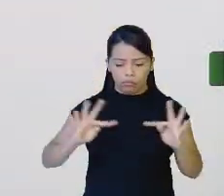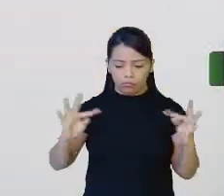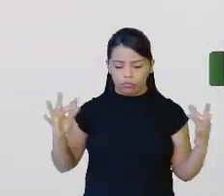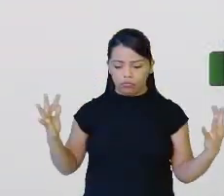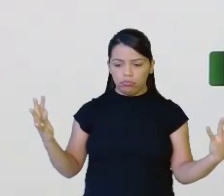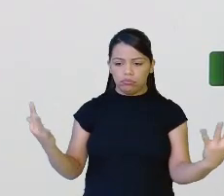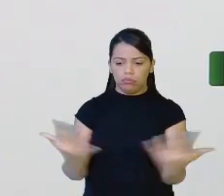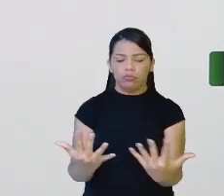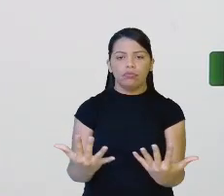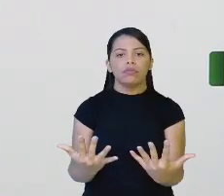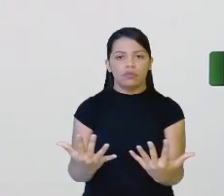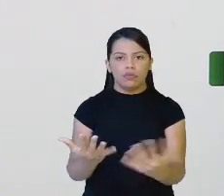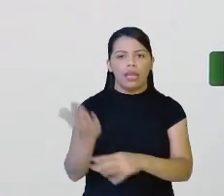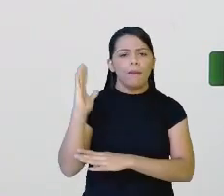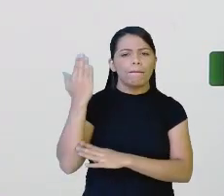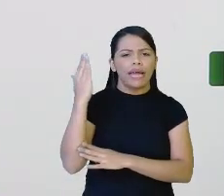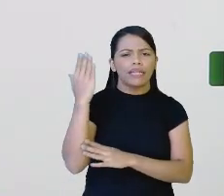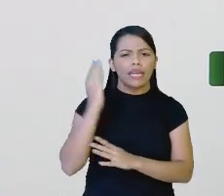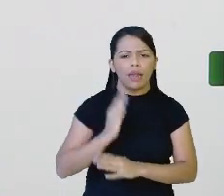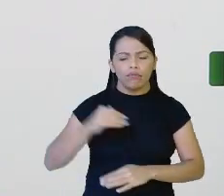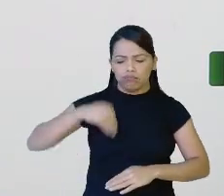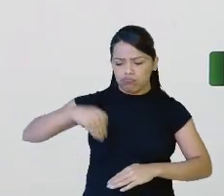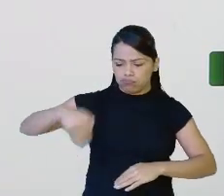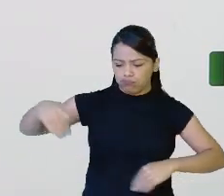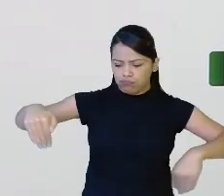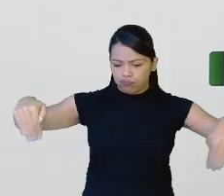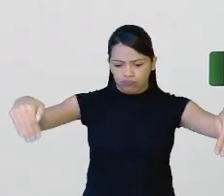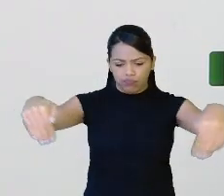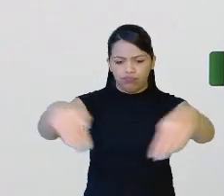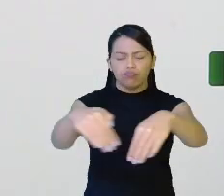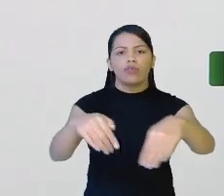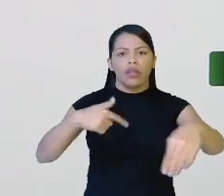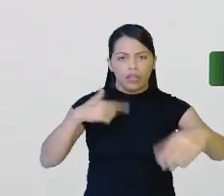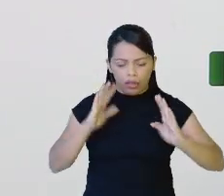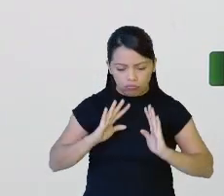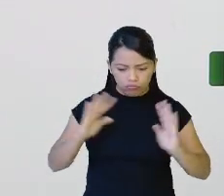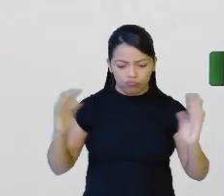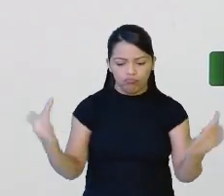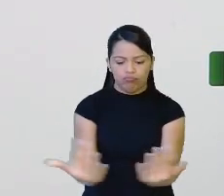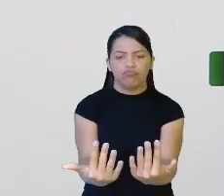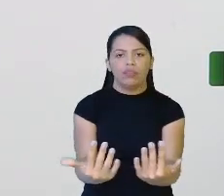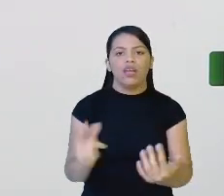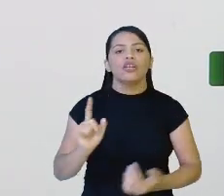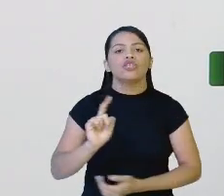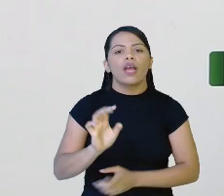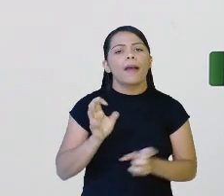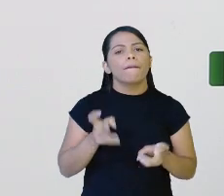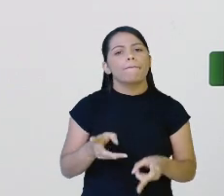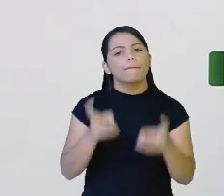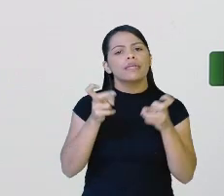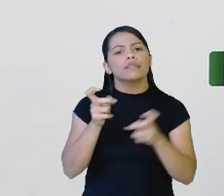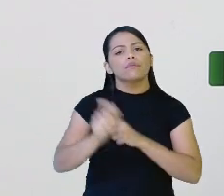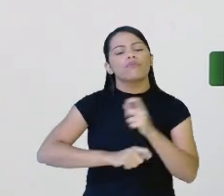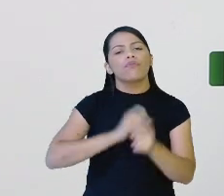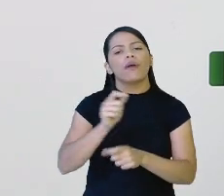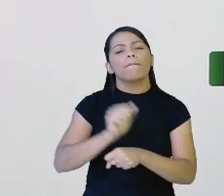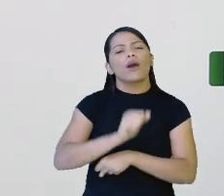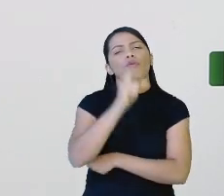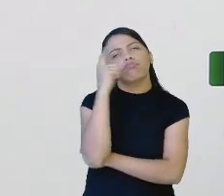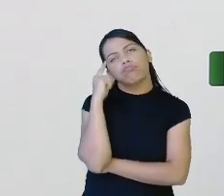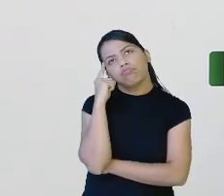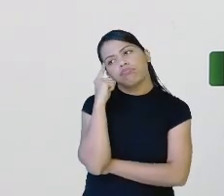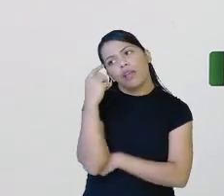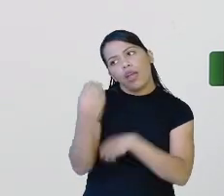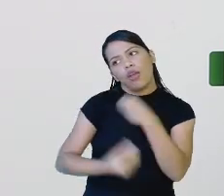Já viu algum terreno cercado? Você já parou para pensar como